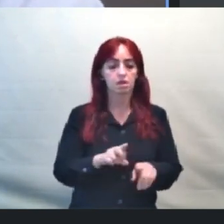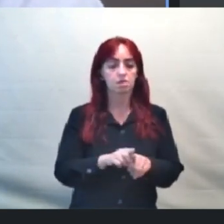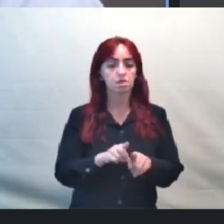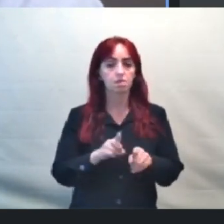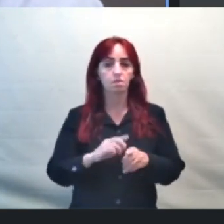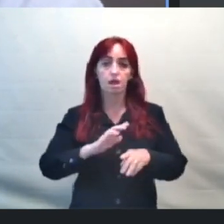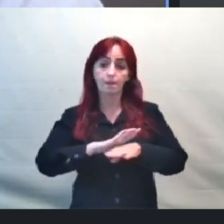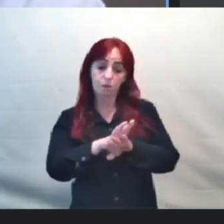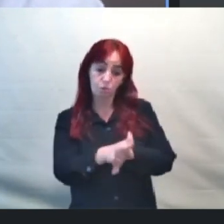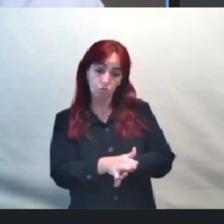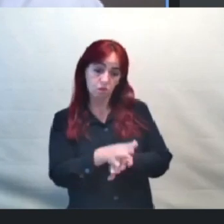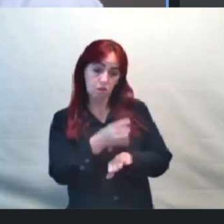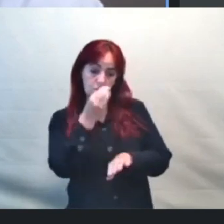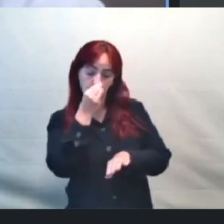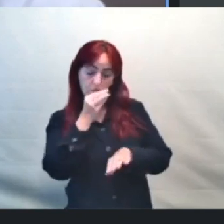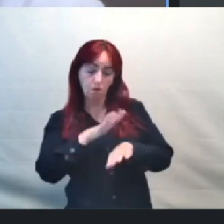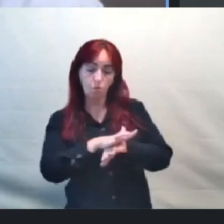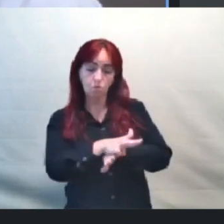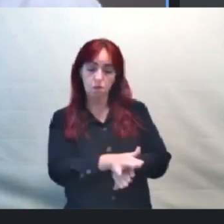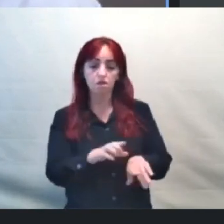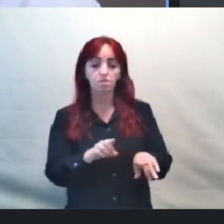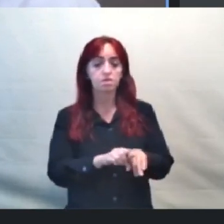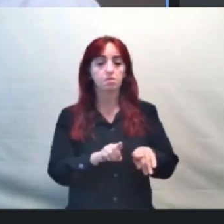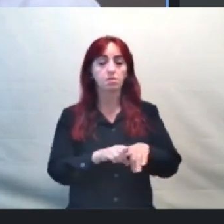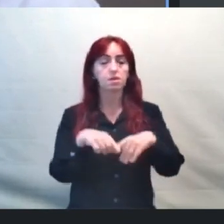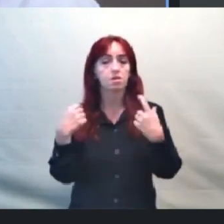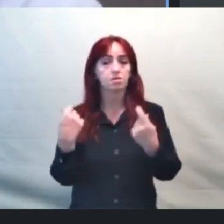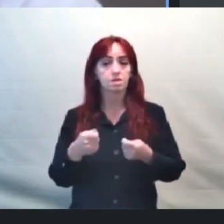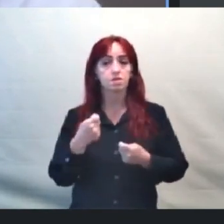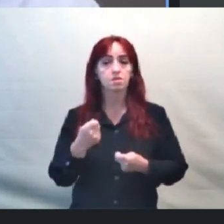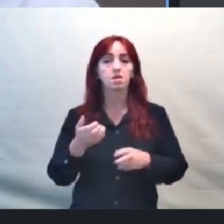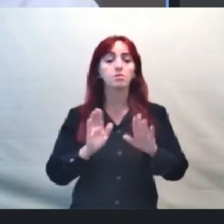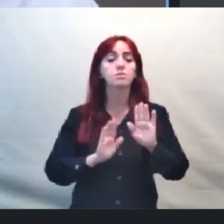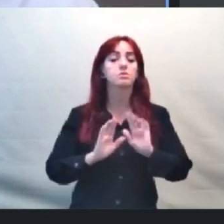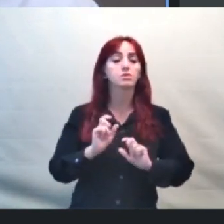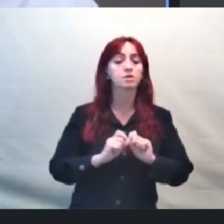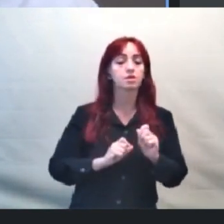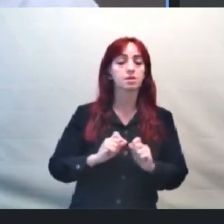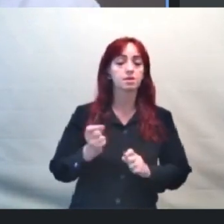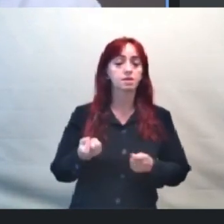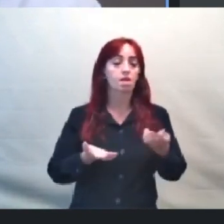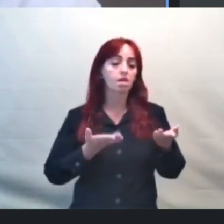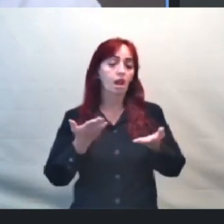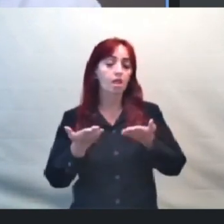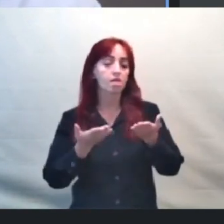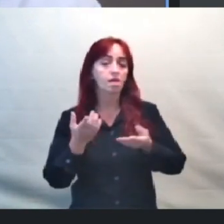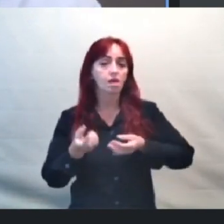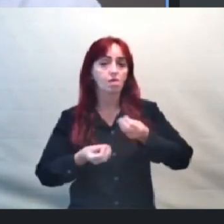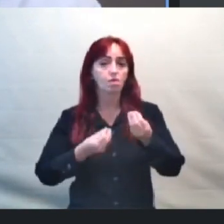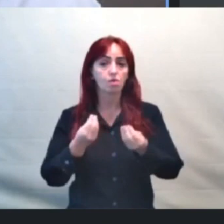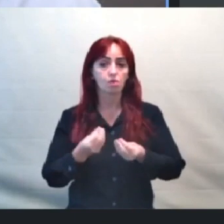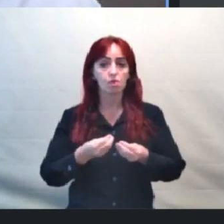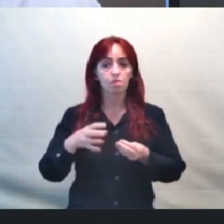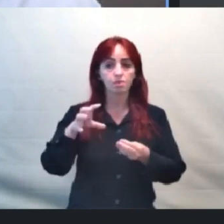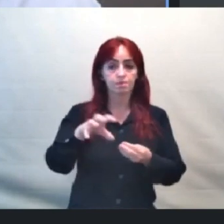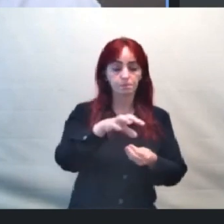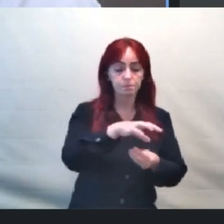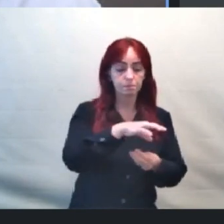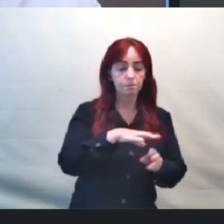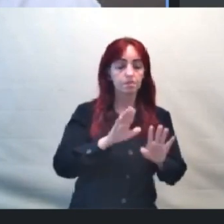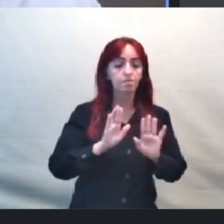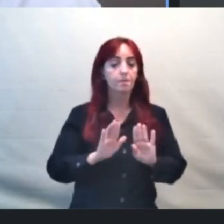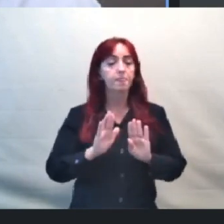preconceito, e que precisamos tratar, de fato, o problema de forma intersetorial, mas respeitando